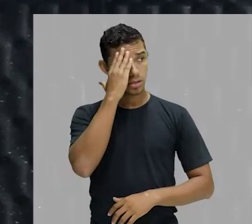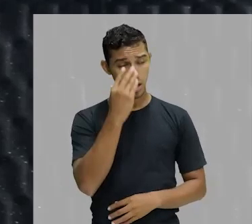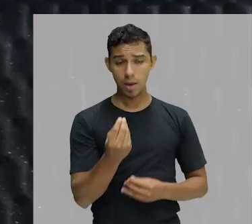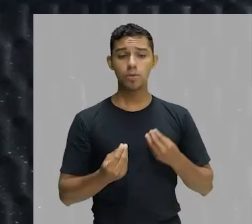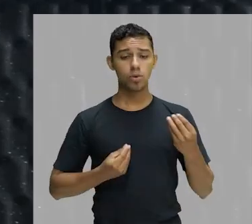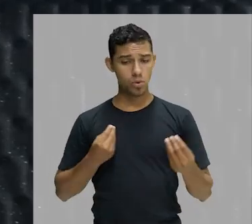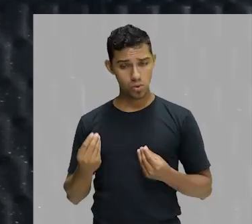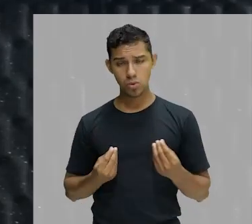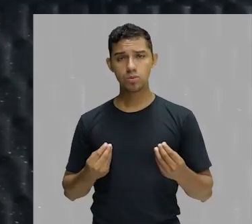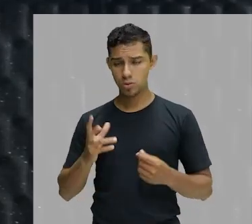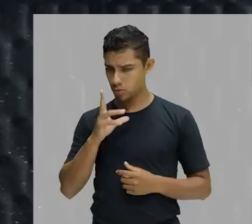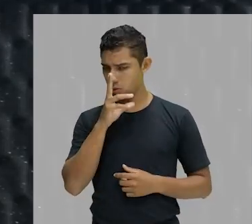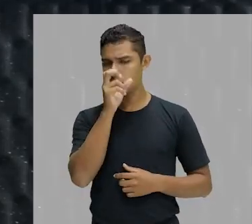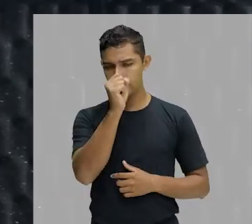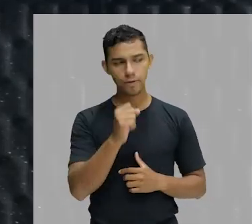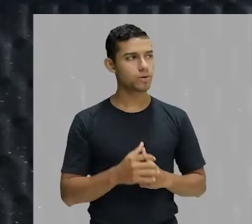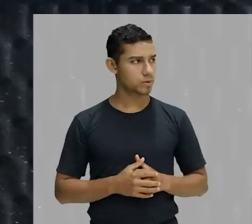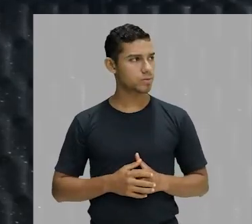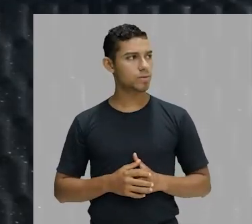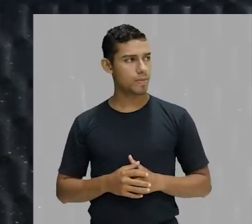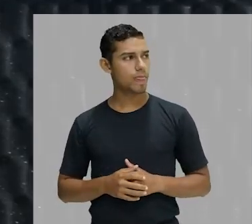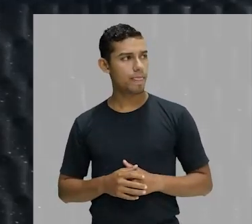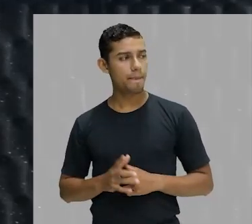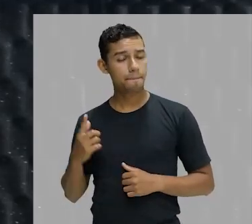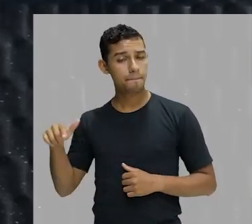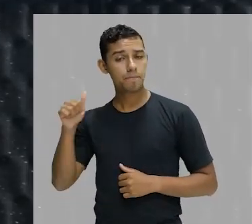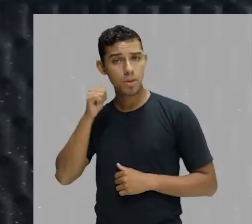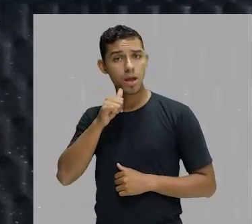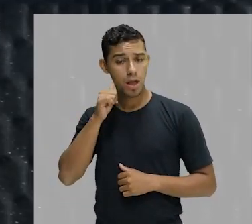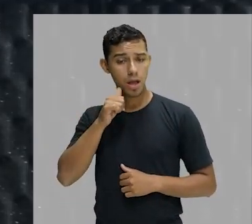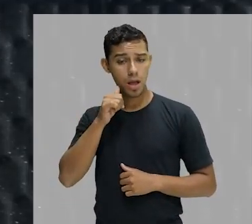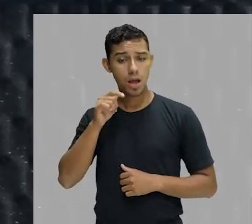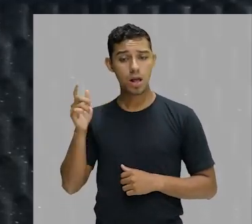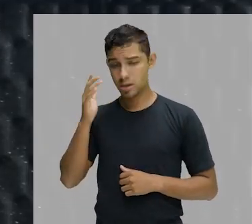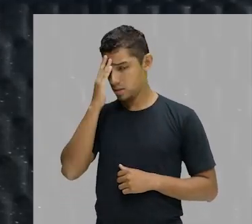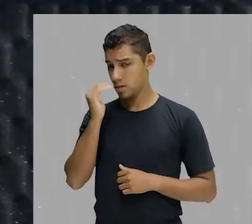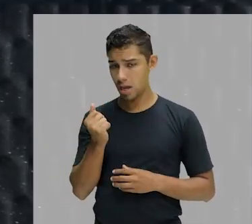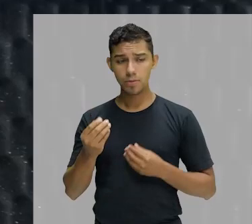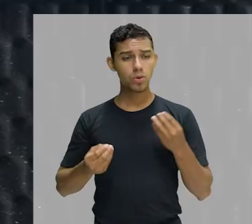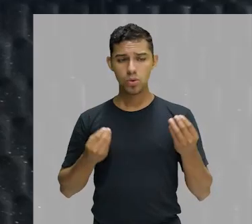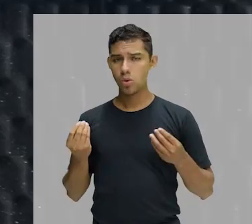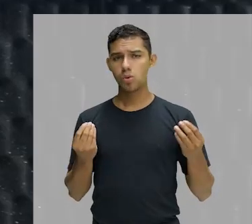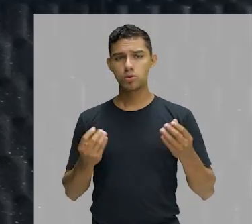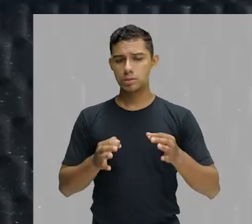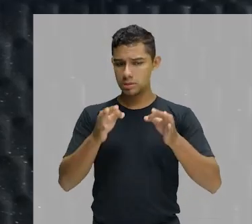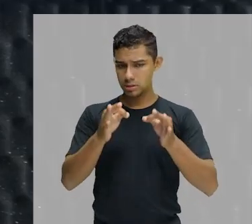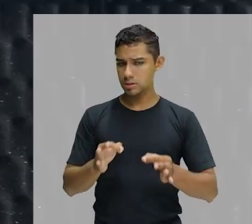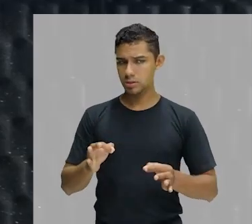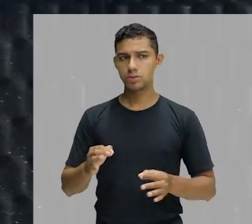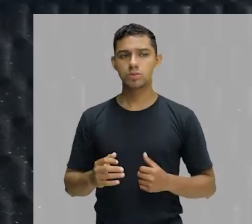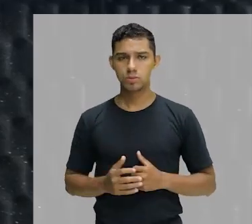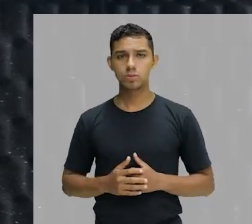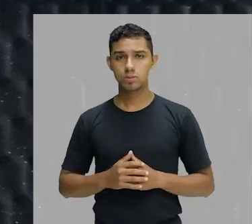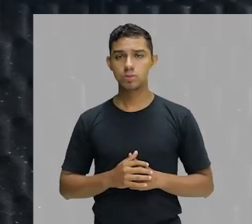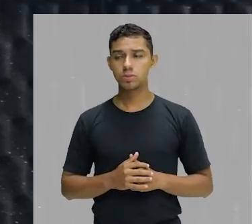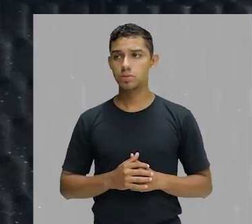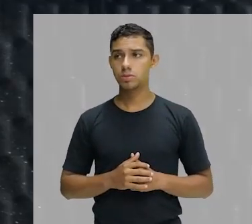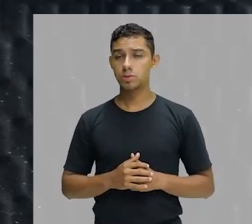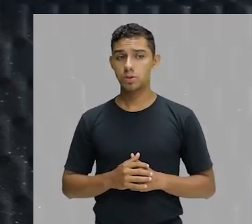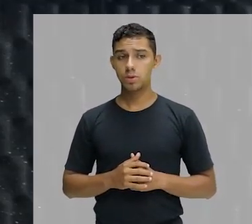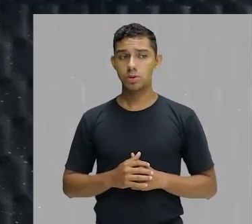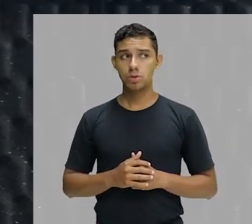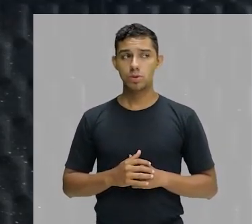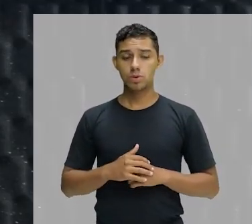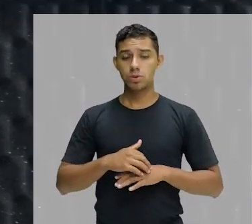aplicar determinada força. Ela sabe o que deve ser feito em determinado momento. E é assim que funciona. O